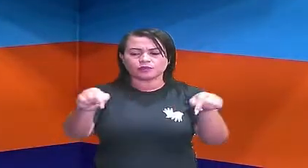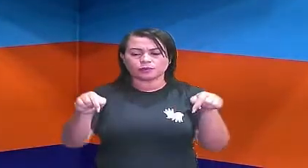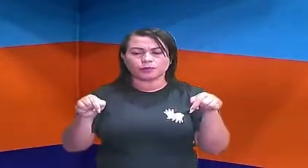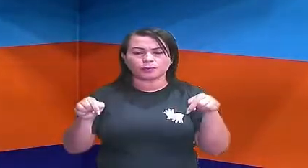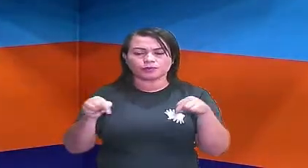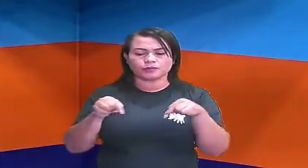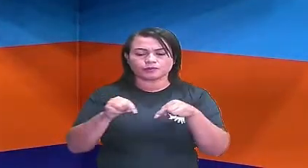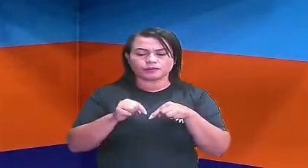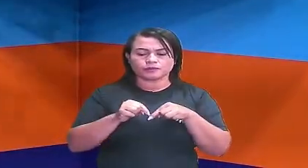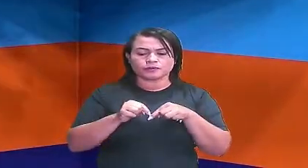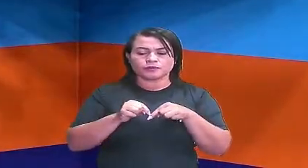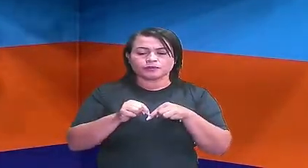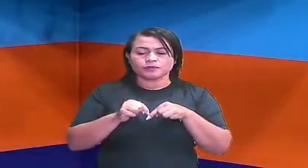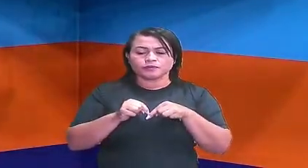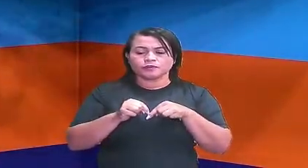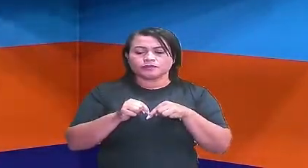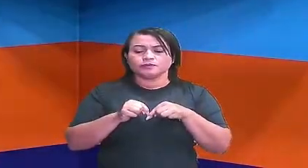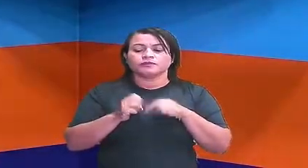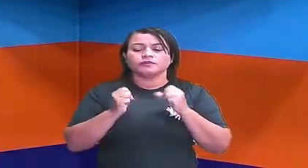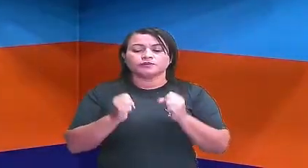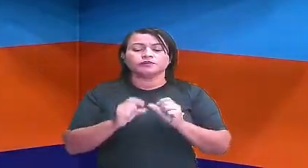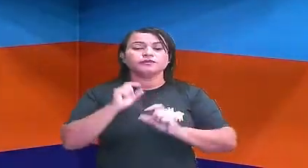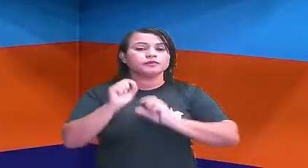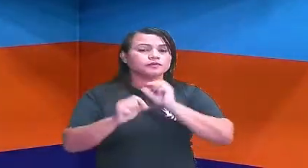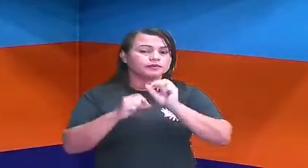representando, tá? Eu posso o quê?